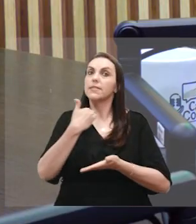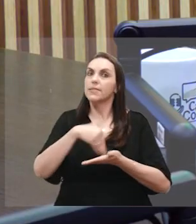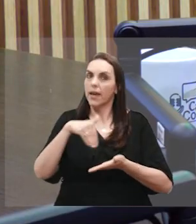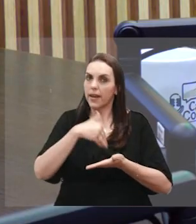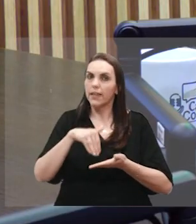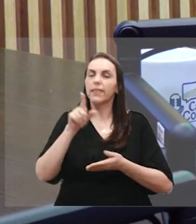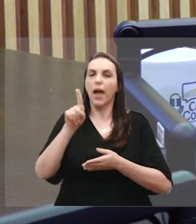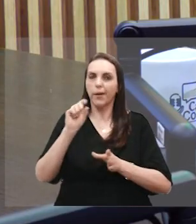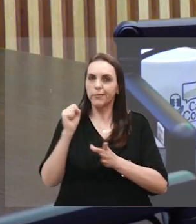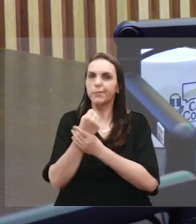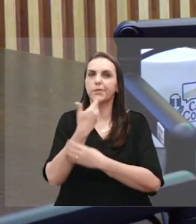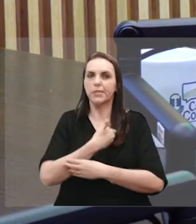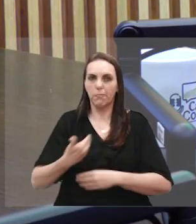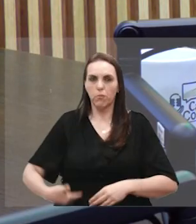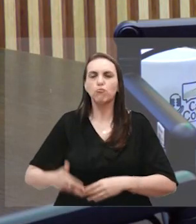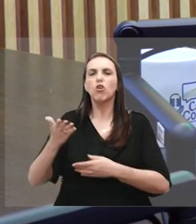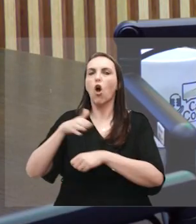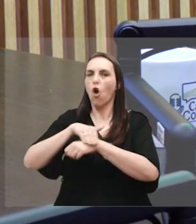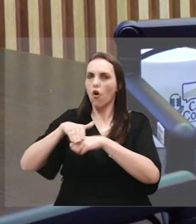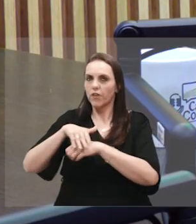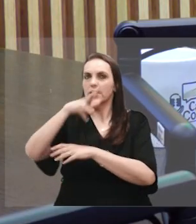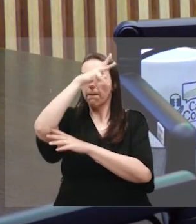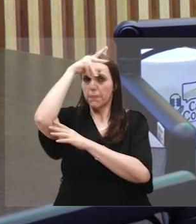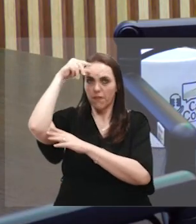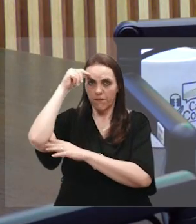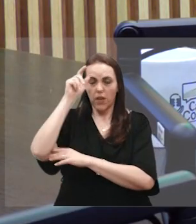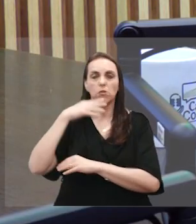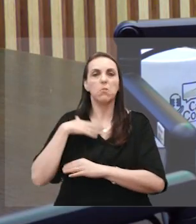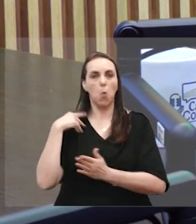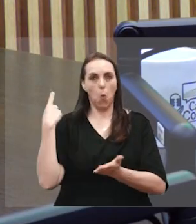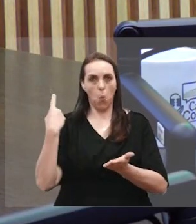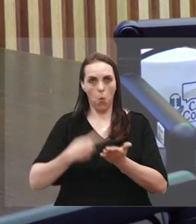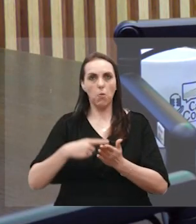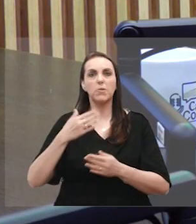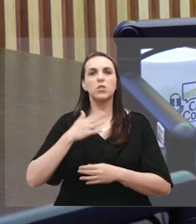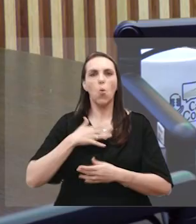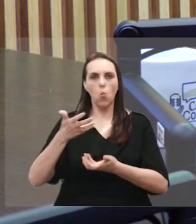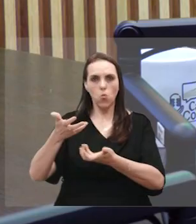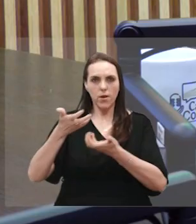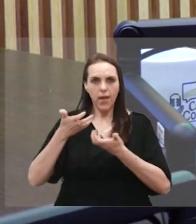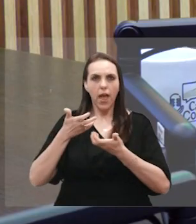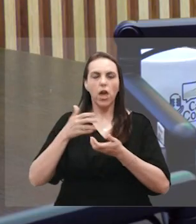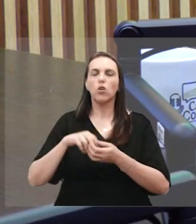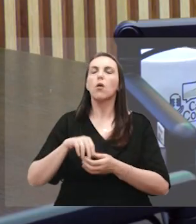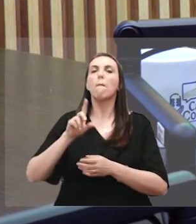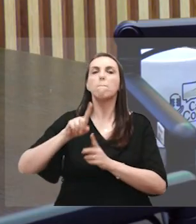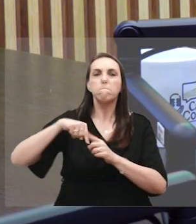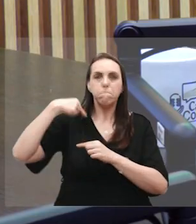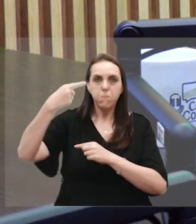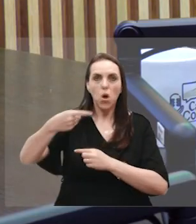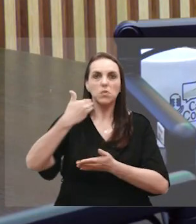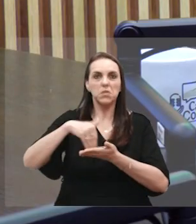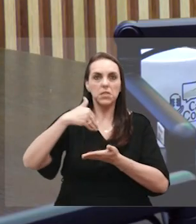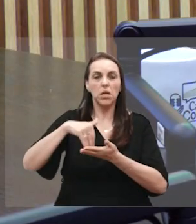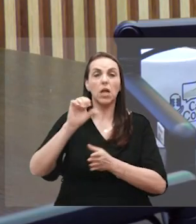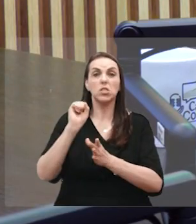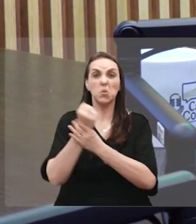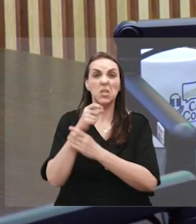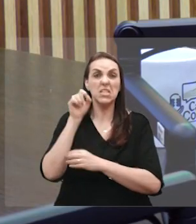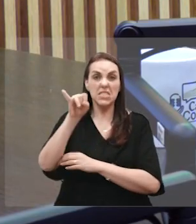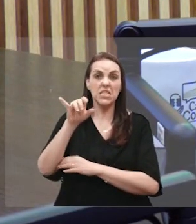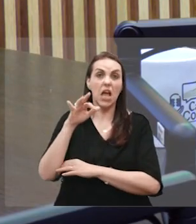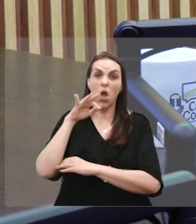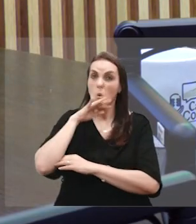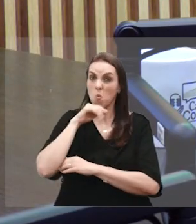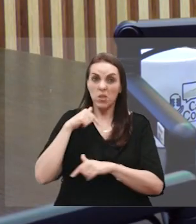segurança pública, já falei para o prefeito, e reafirmo o compromisso aqui público, que eu faço questão de derrubar o próximo secretário de segurança se ele